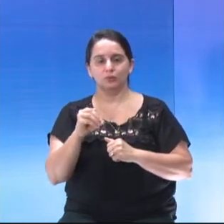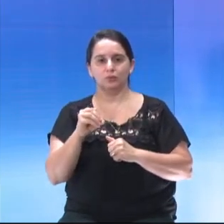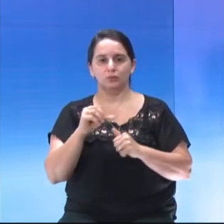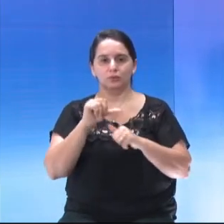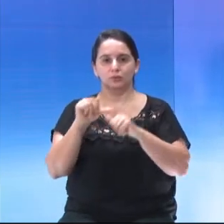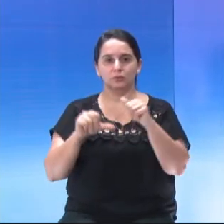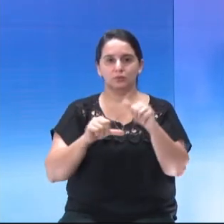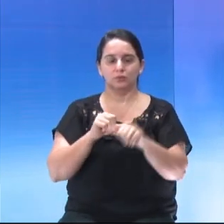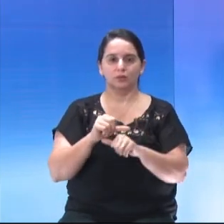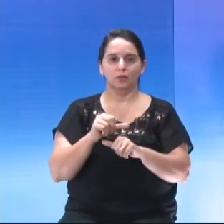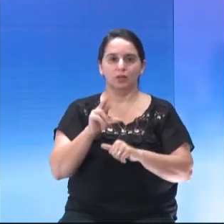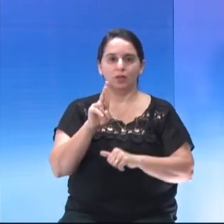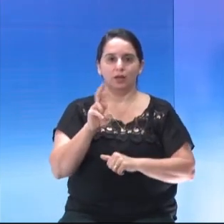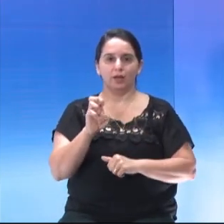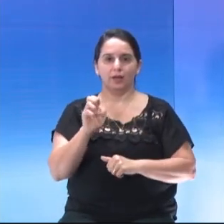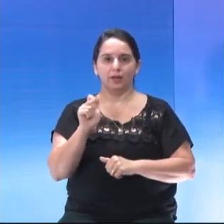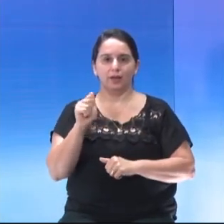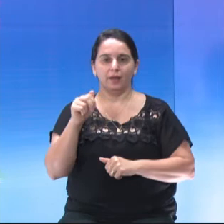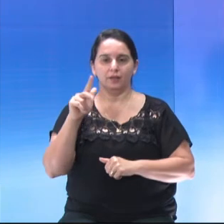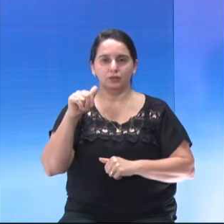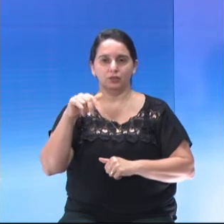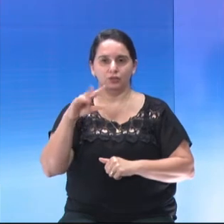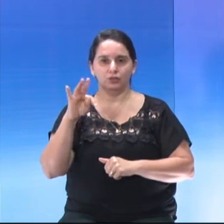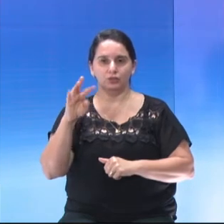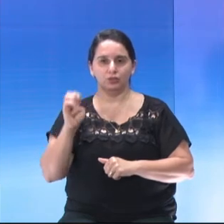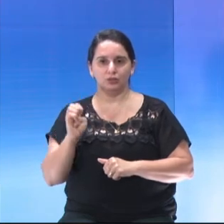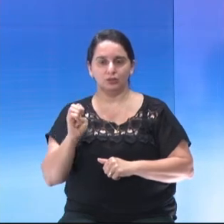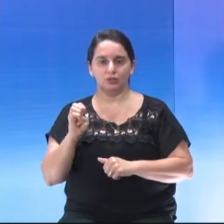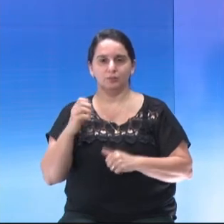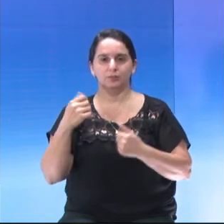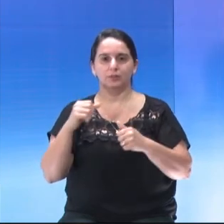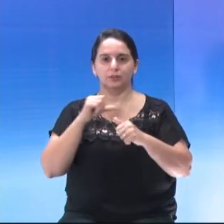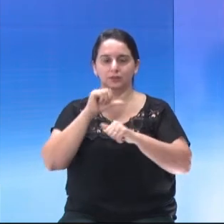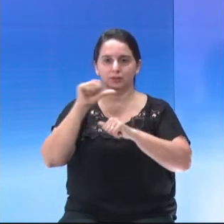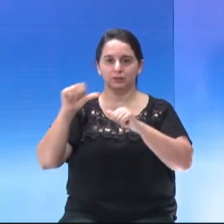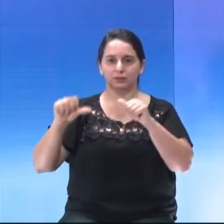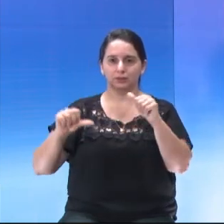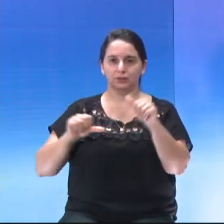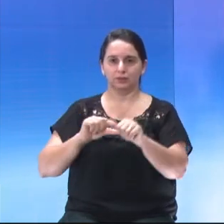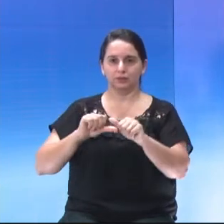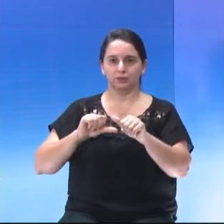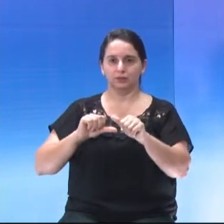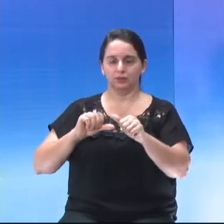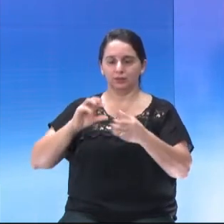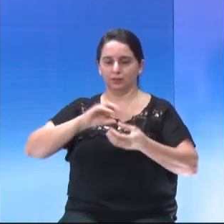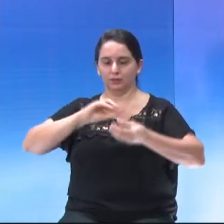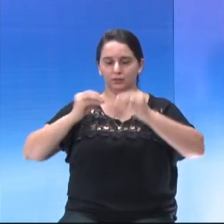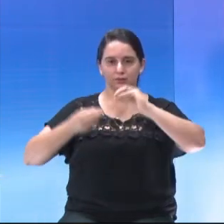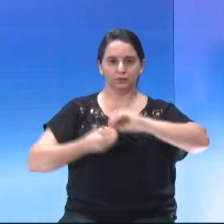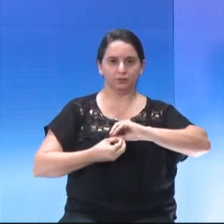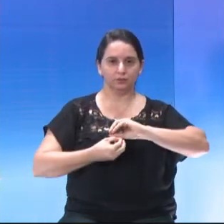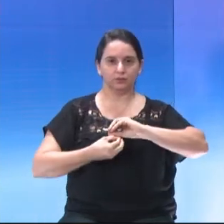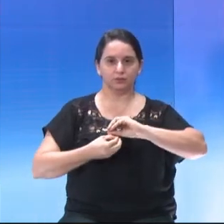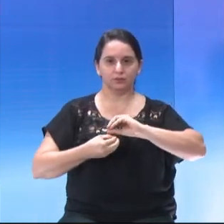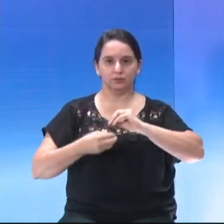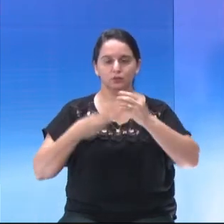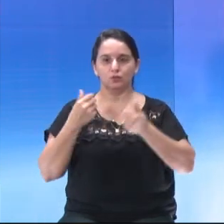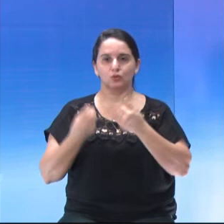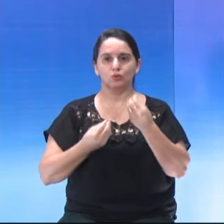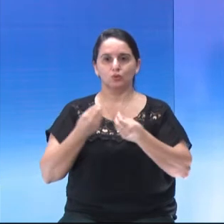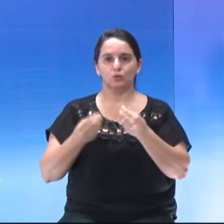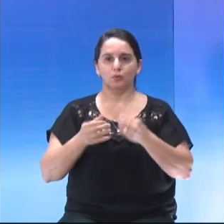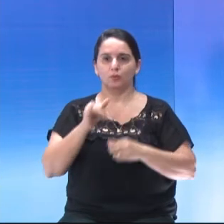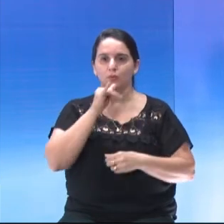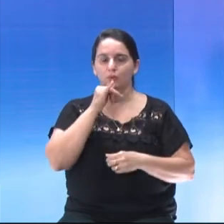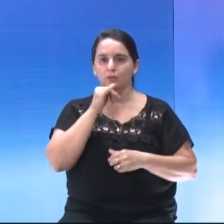reagentes nas equações intermediárias. Então, essa equação ela vai ter que ser invertida. E outra questão, na